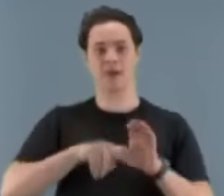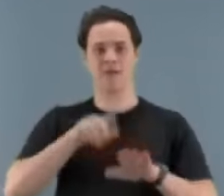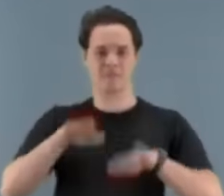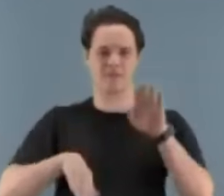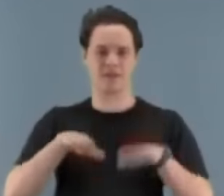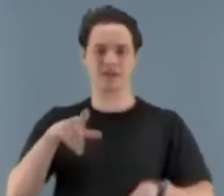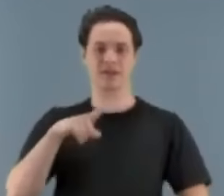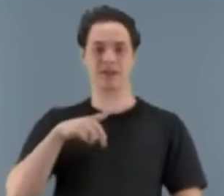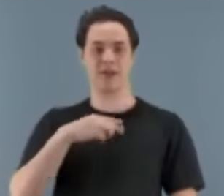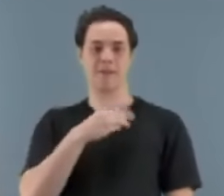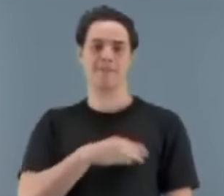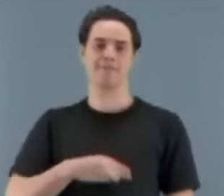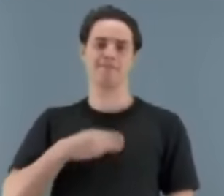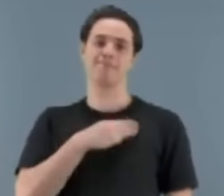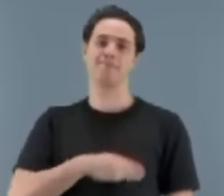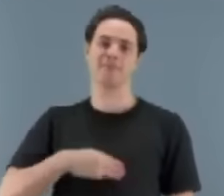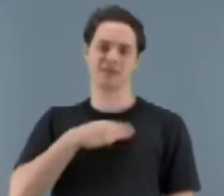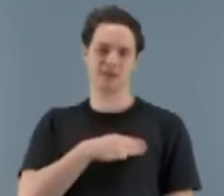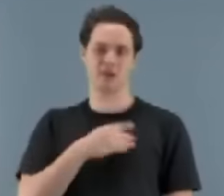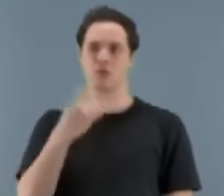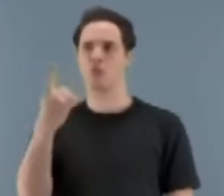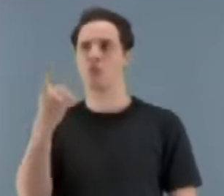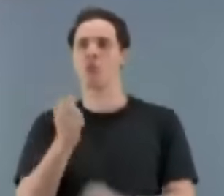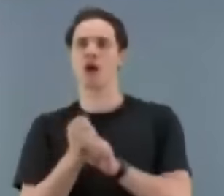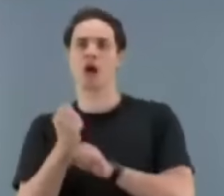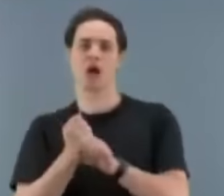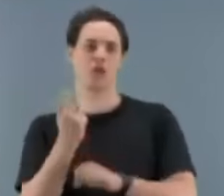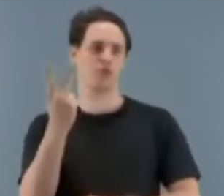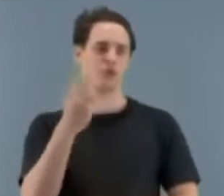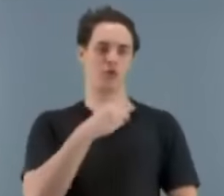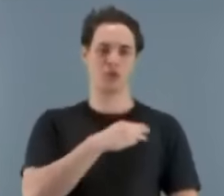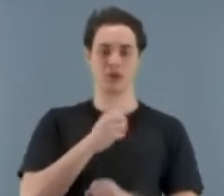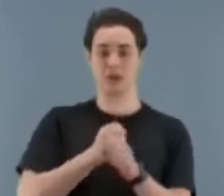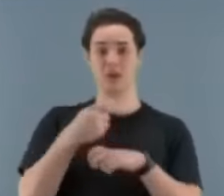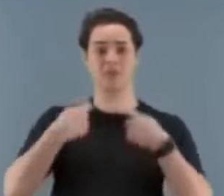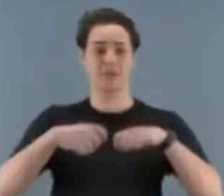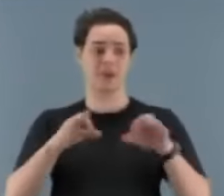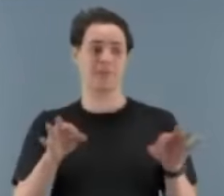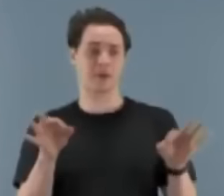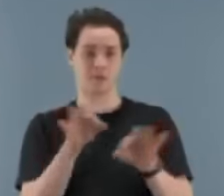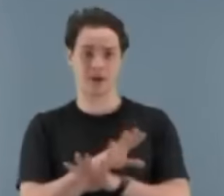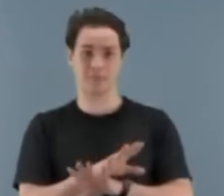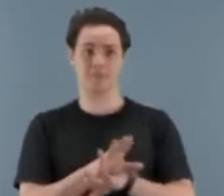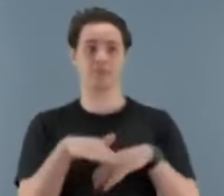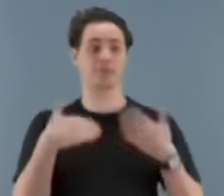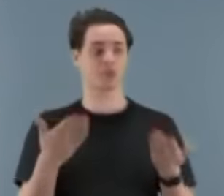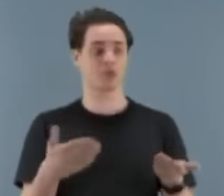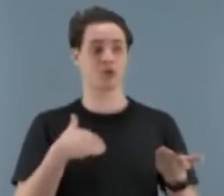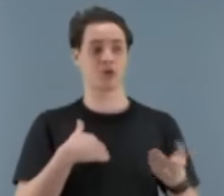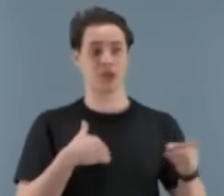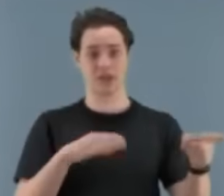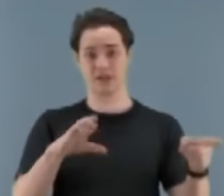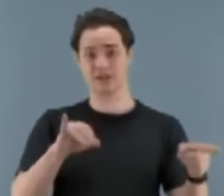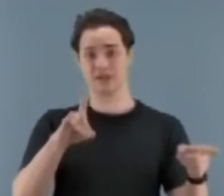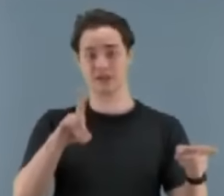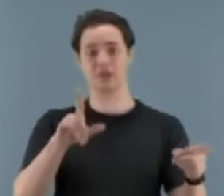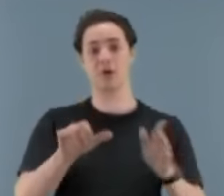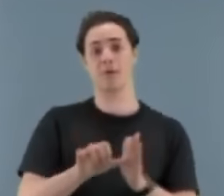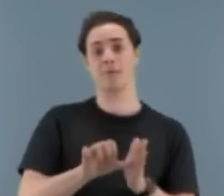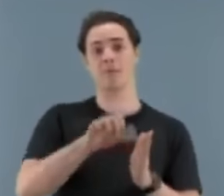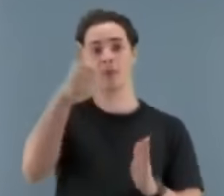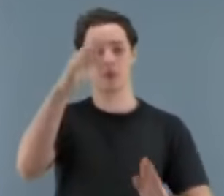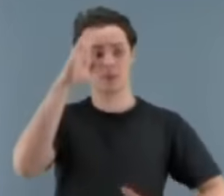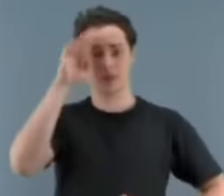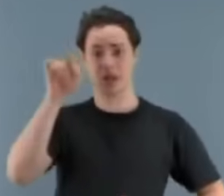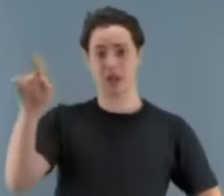com antecedência, até 1 ano e meio, até 2 anos. Depende da missão, ele vai ter que se preparar. E o Coronel Cid ia comandar o 1º Batalhão de Ações de Comandos em